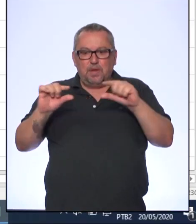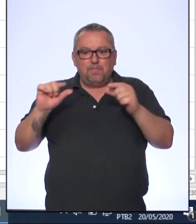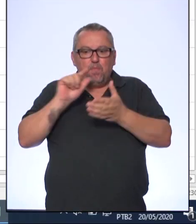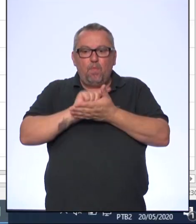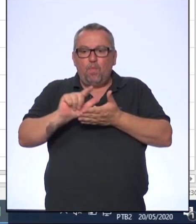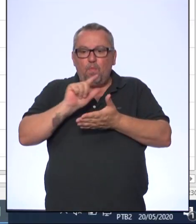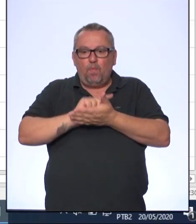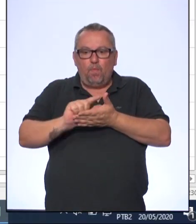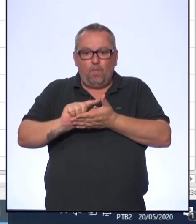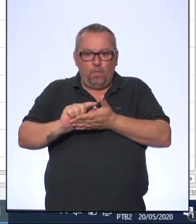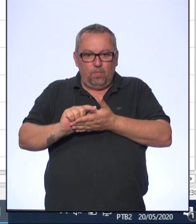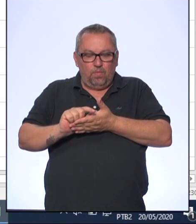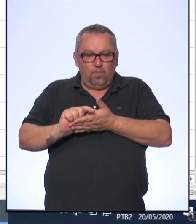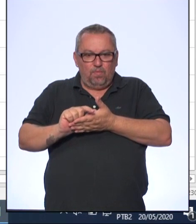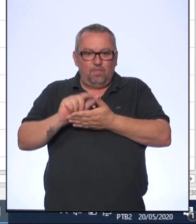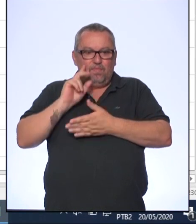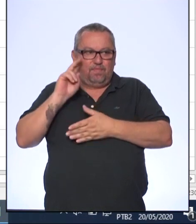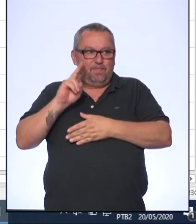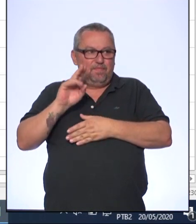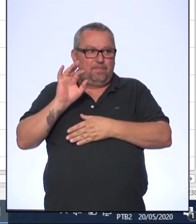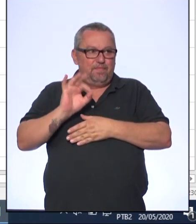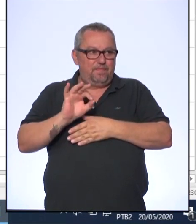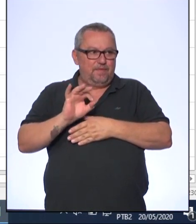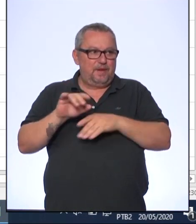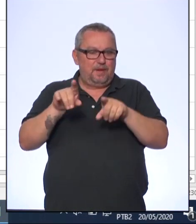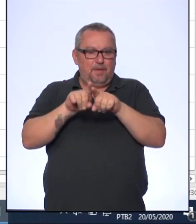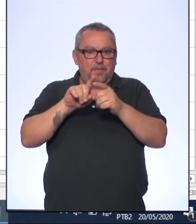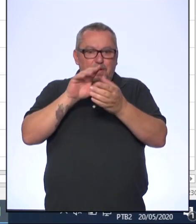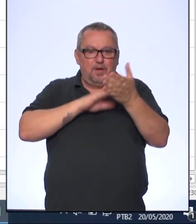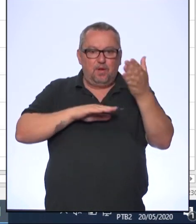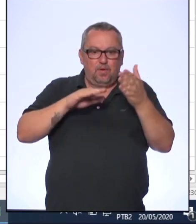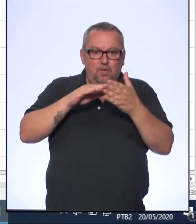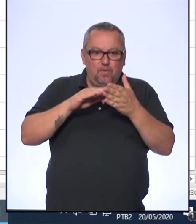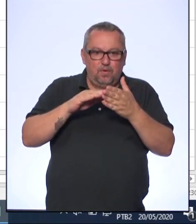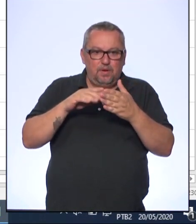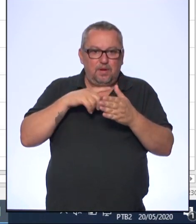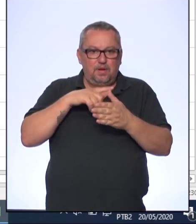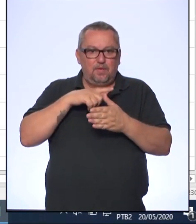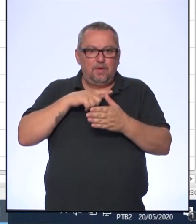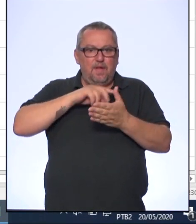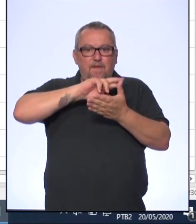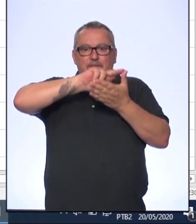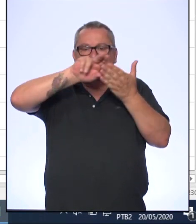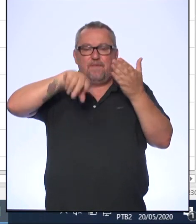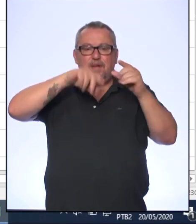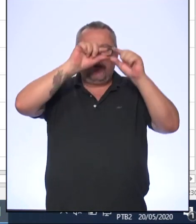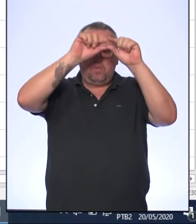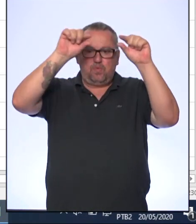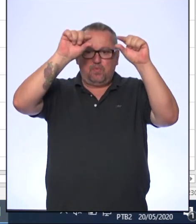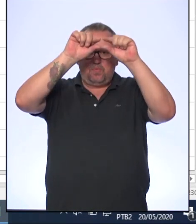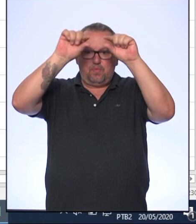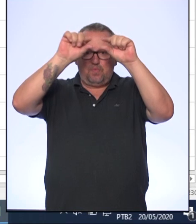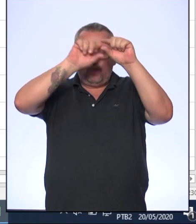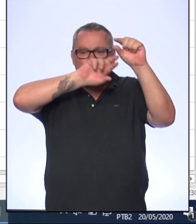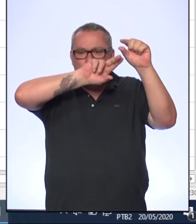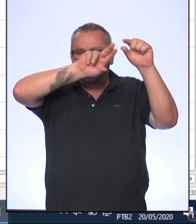em branco. Beleza. Tá vendo toda essa parte aqui em cima? Eu tenho várias coisas para modificar, eu tenho várias